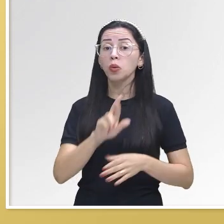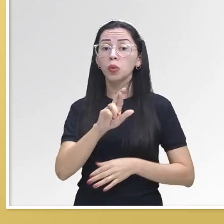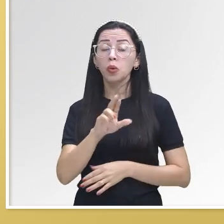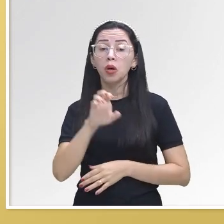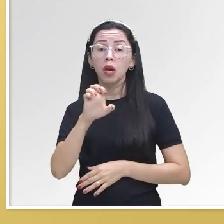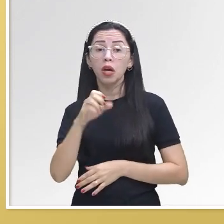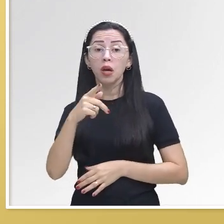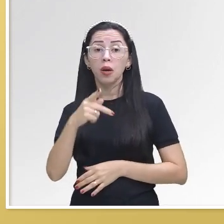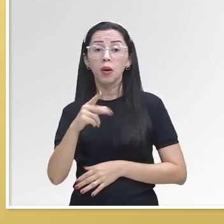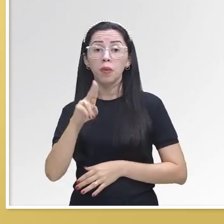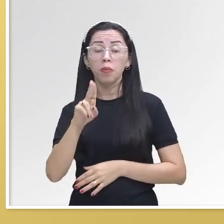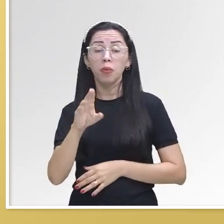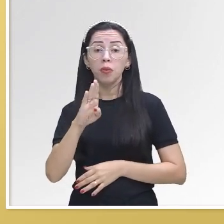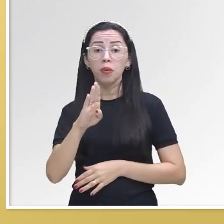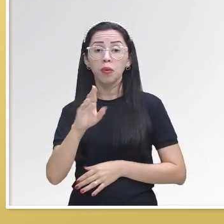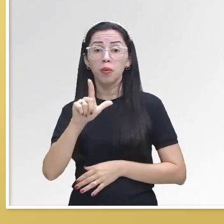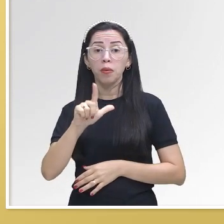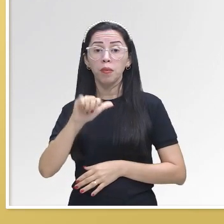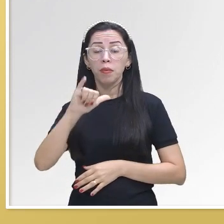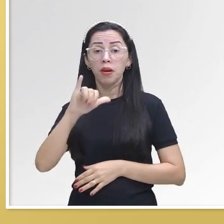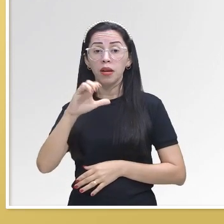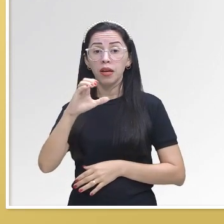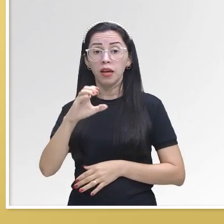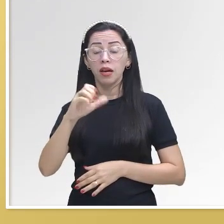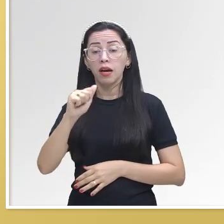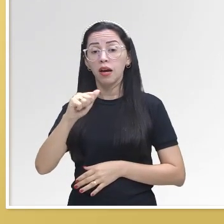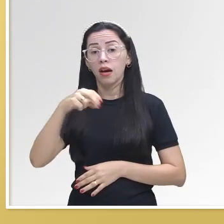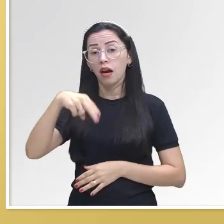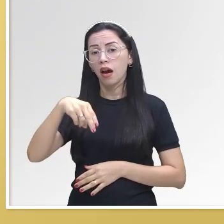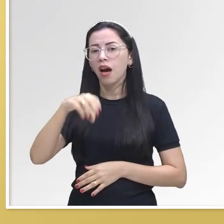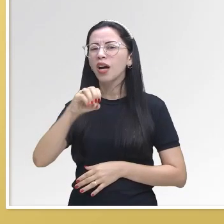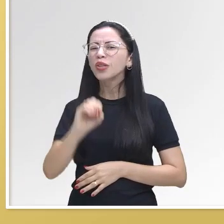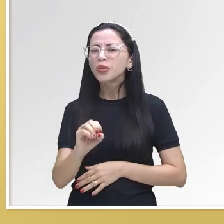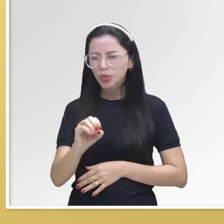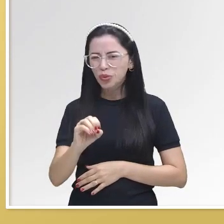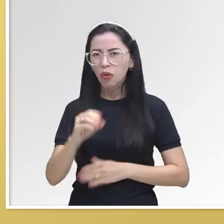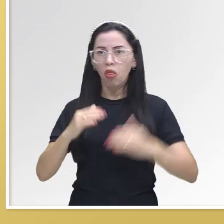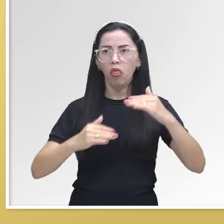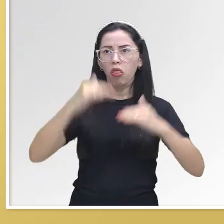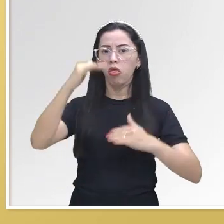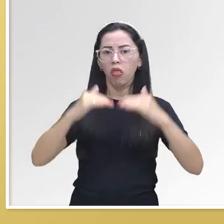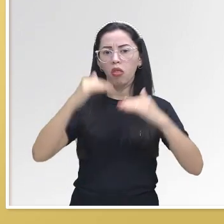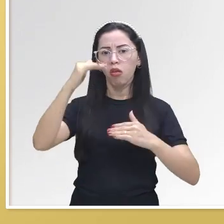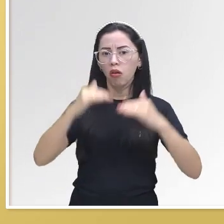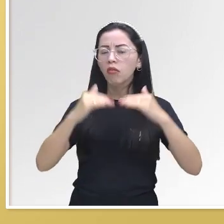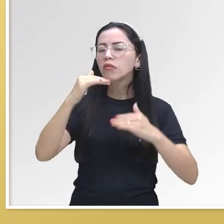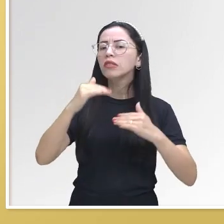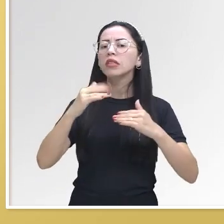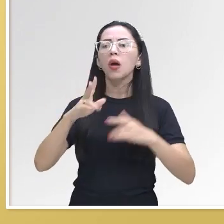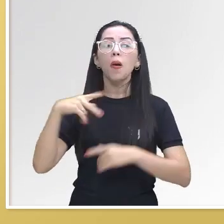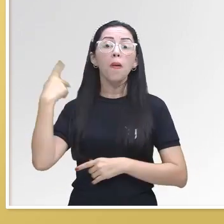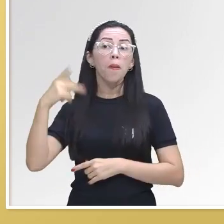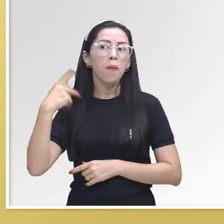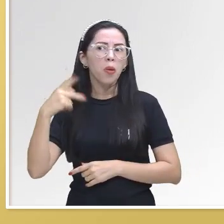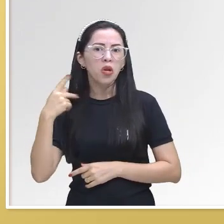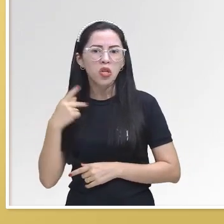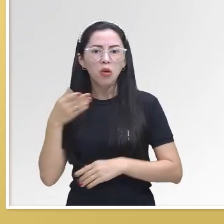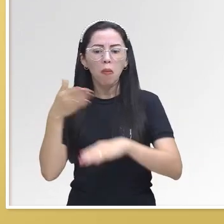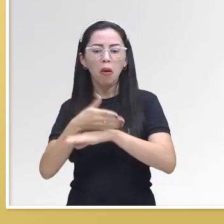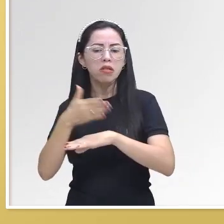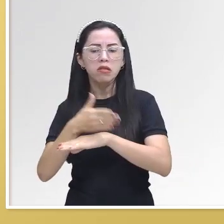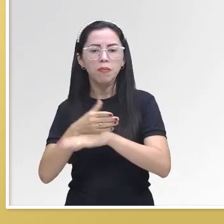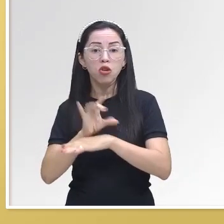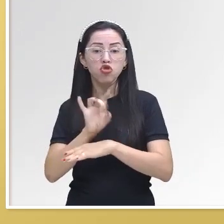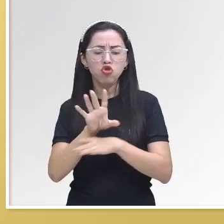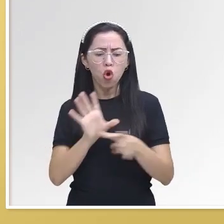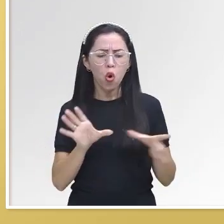garantiram a manutenção de privilégios, desigualdades e opressão, participação política restringida em lei e pelas